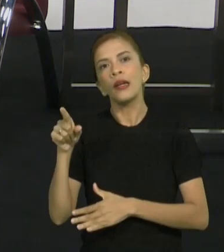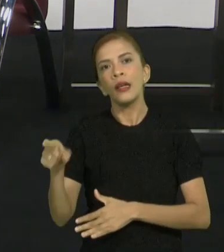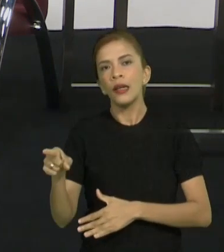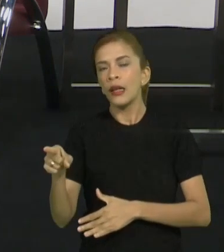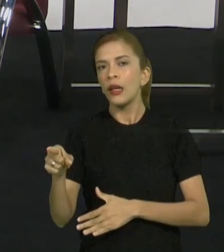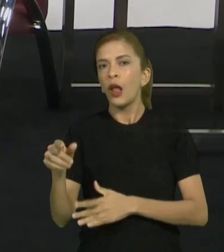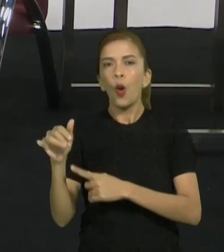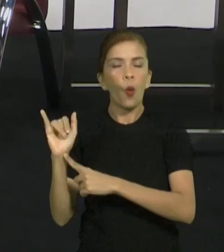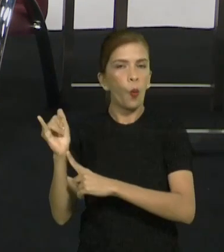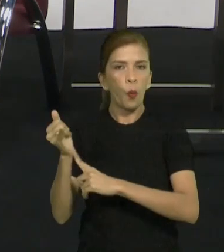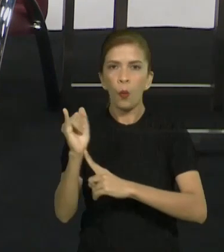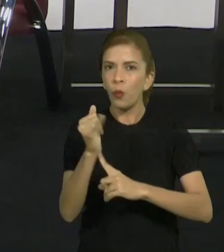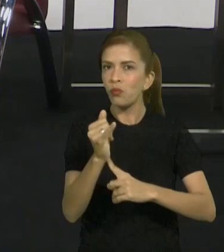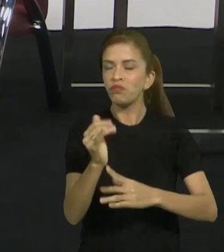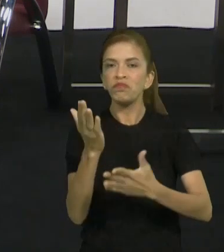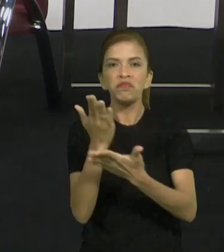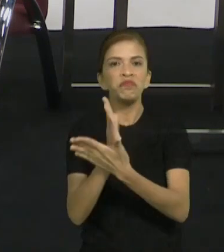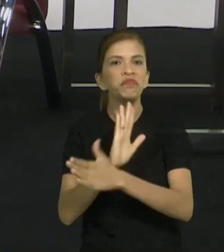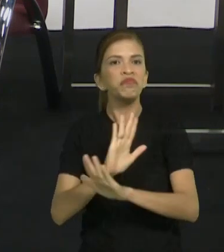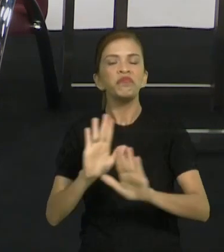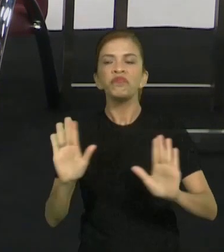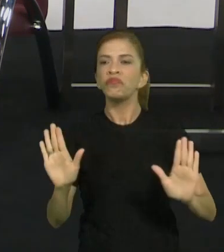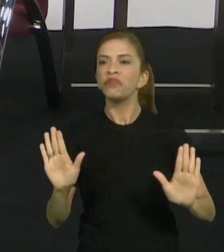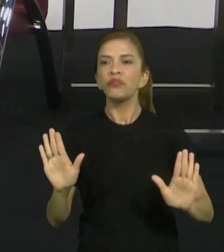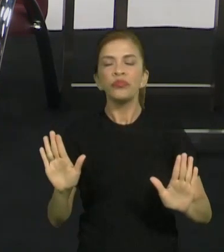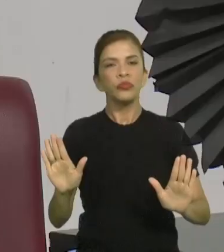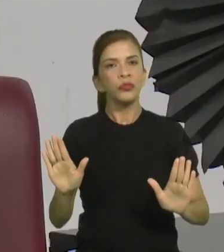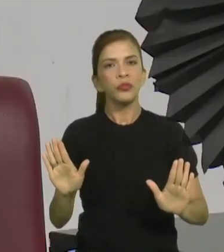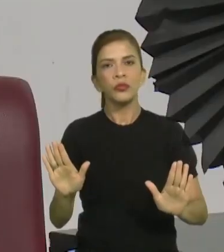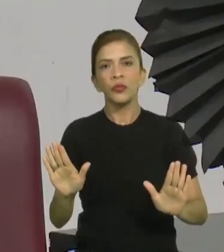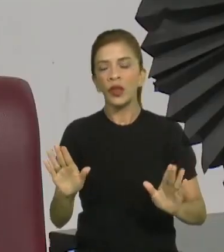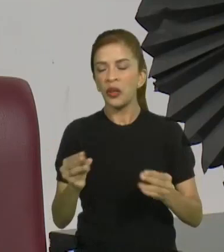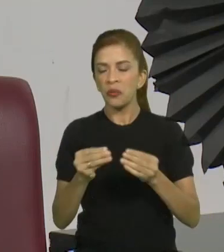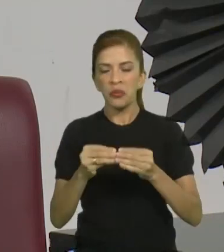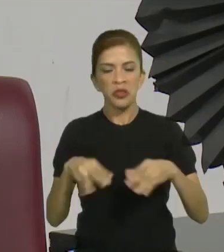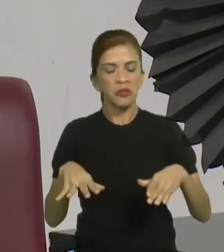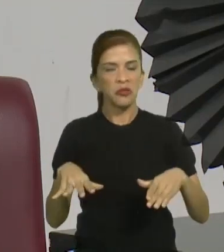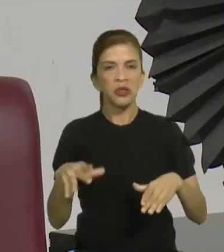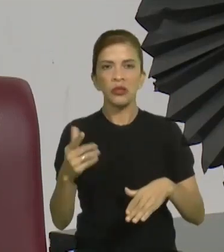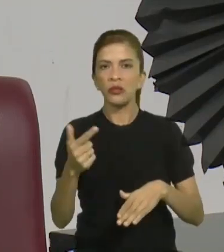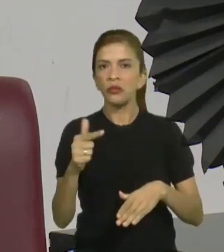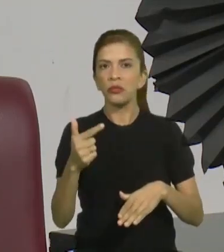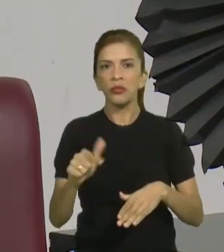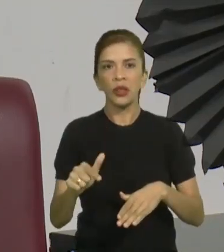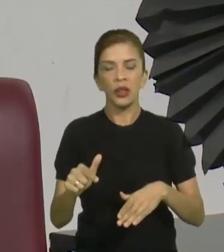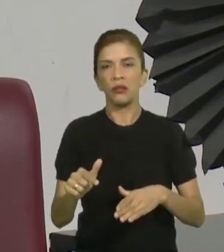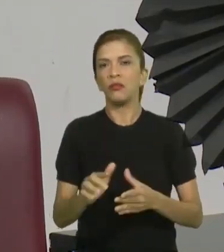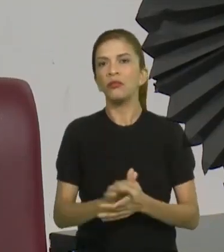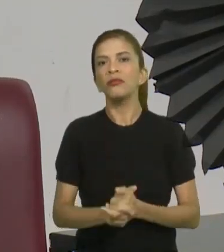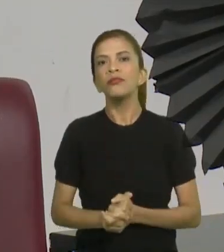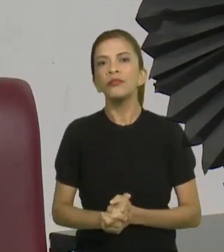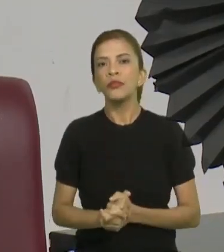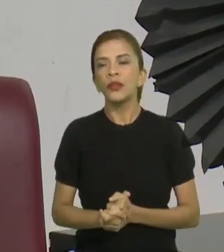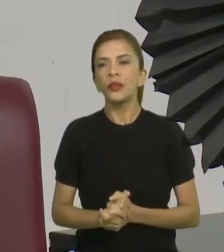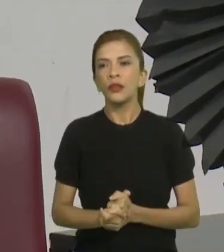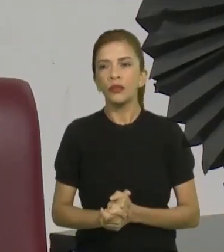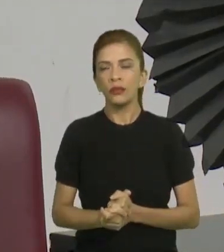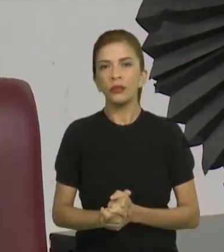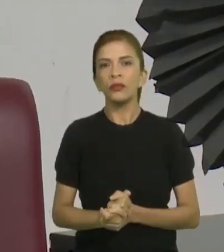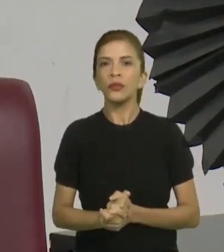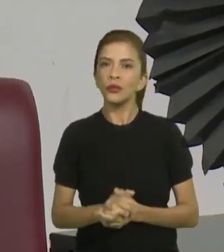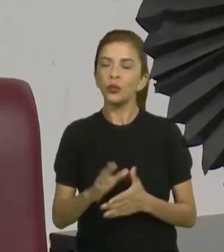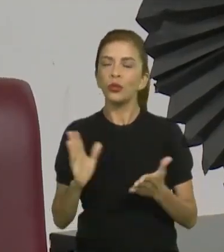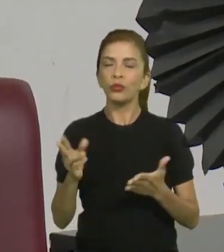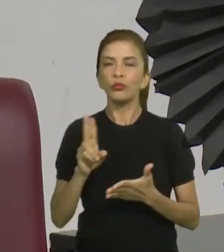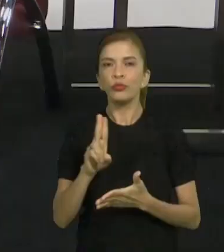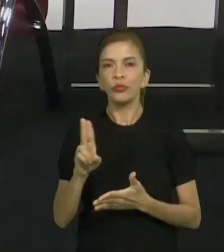acabar, que eu não faria nada que eu prejudicasse ou que eu deixasse o nome dela mal falado,